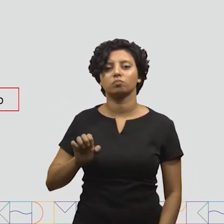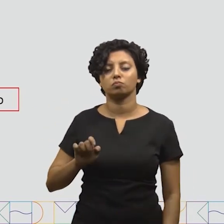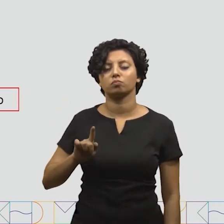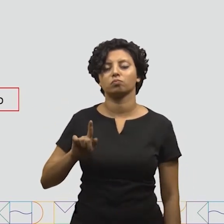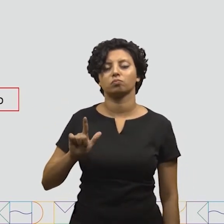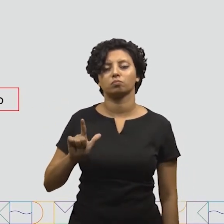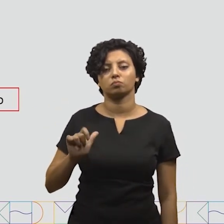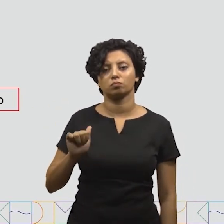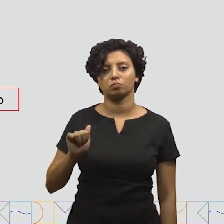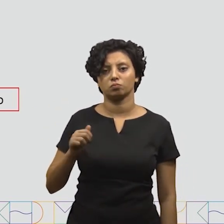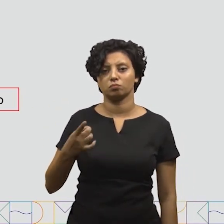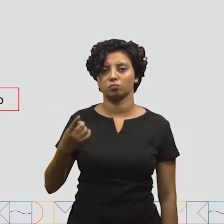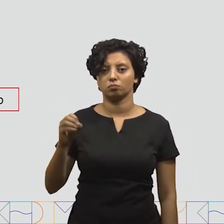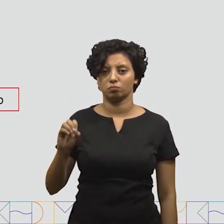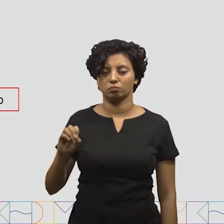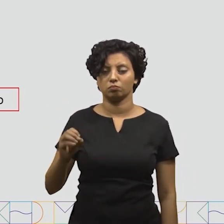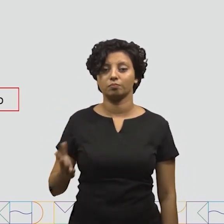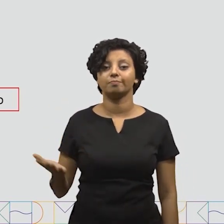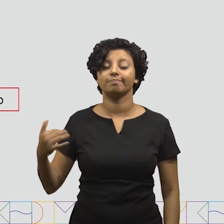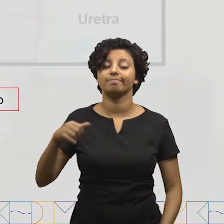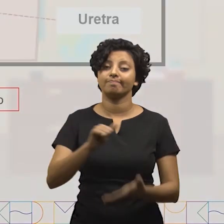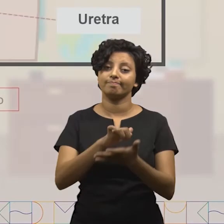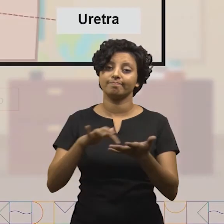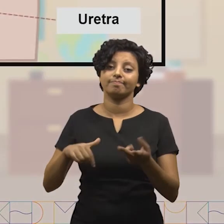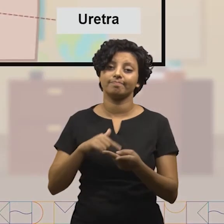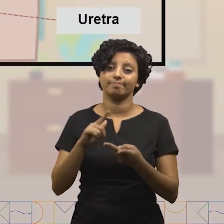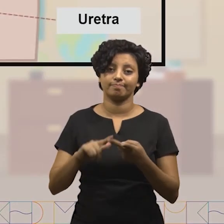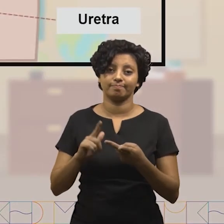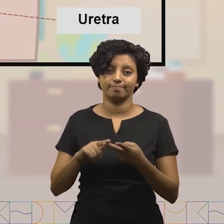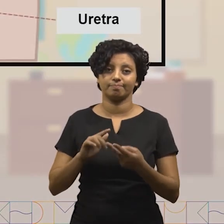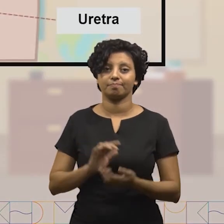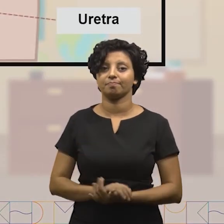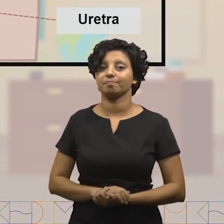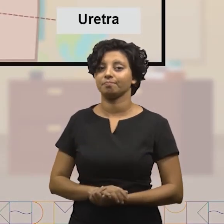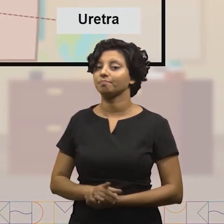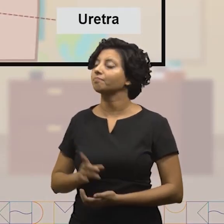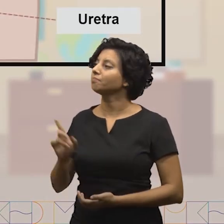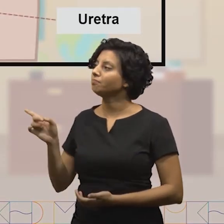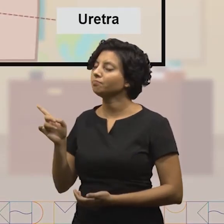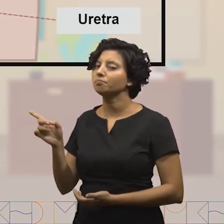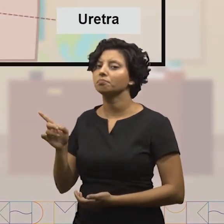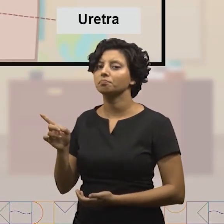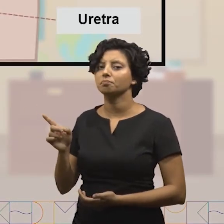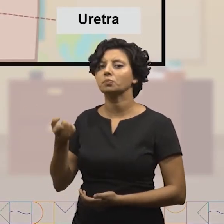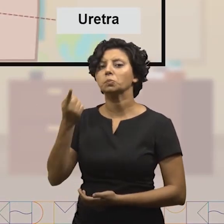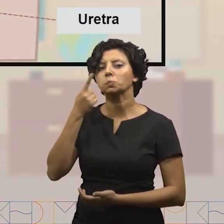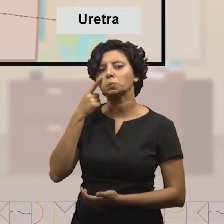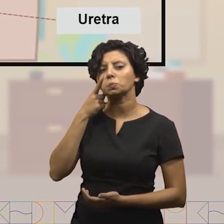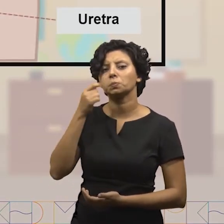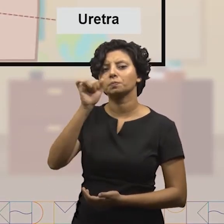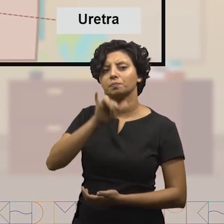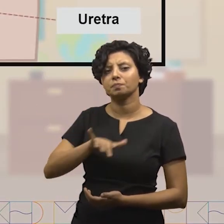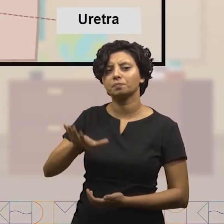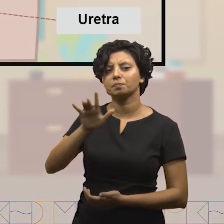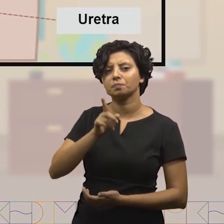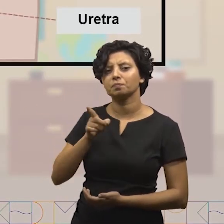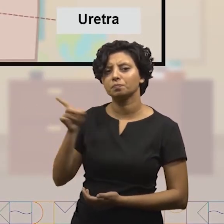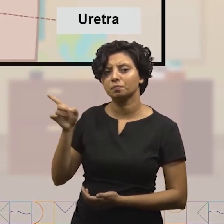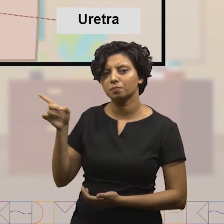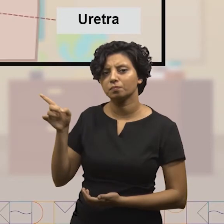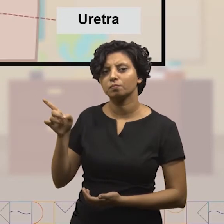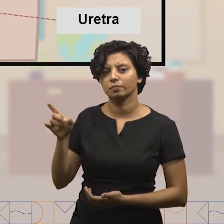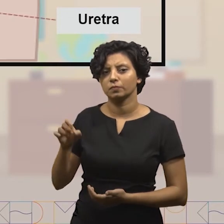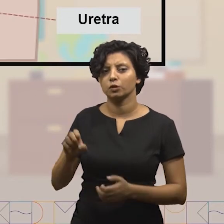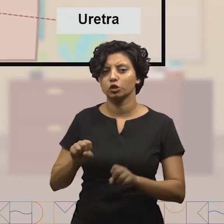delgado. Vamos à atividade número 2. Atividade 2. Observe a figura